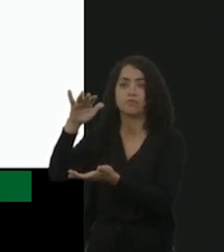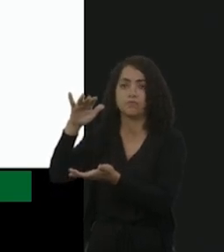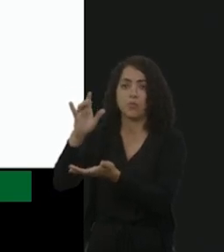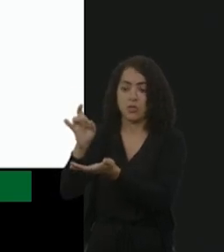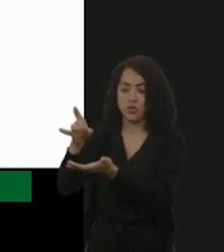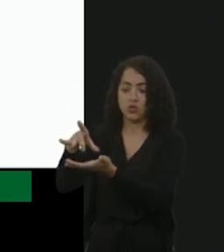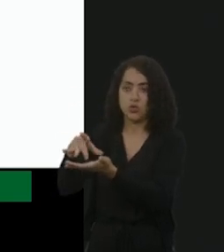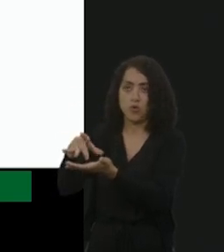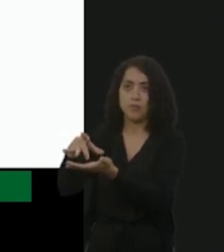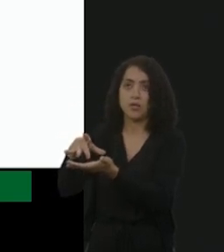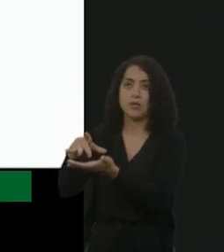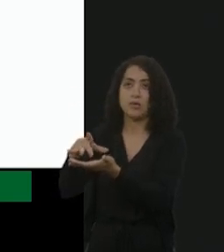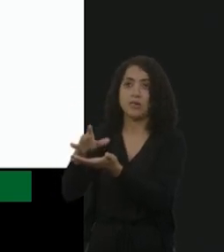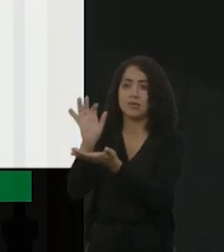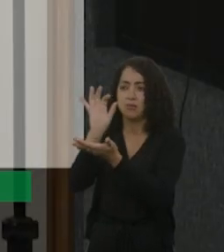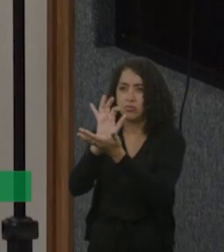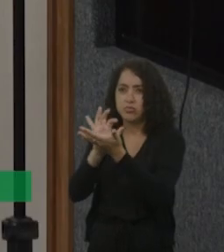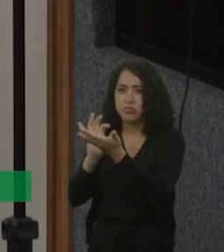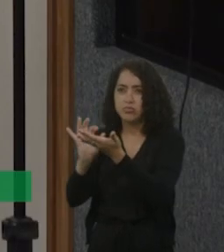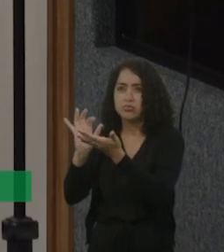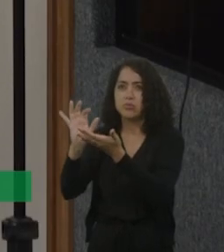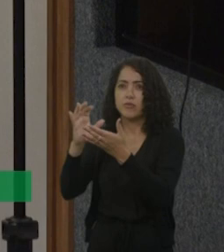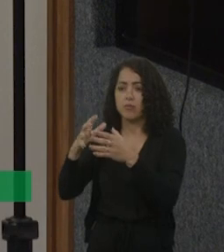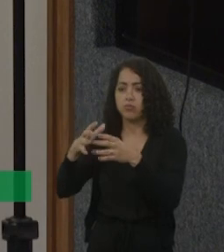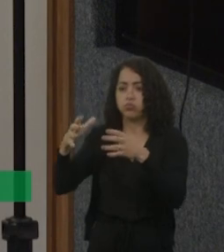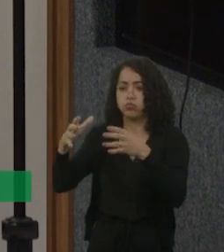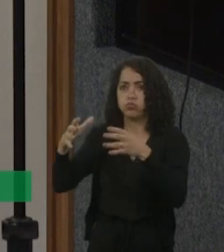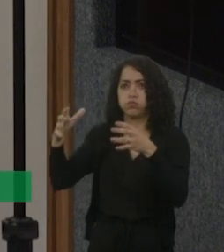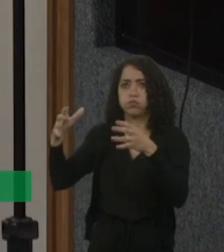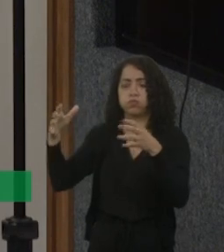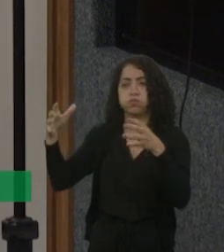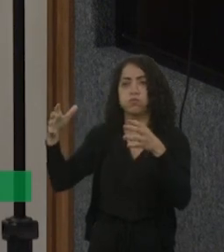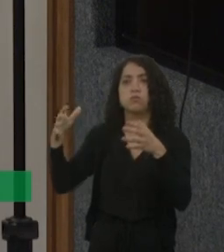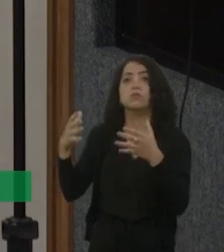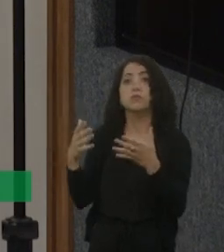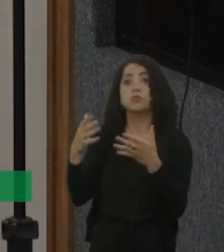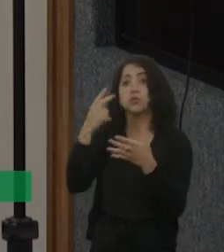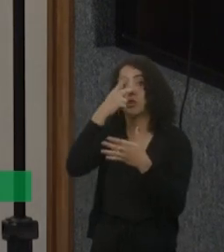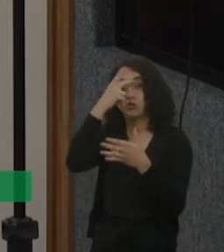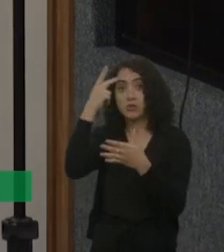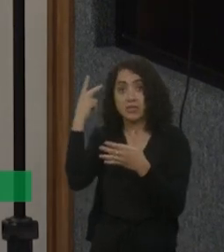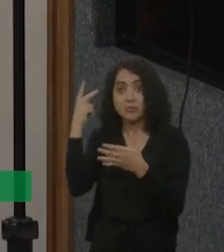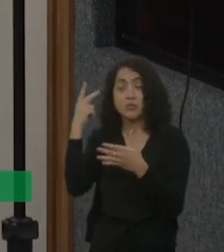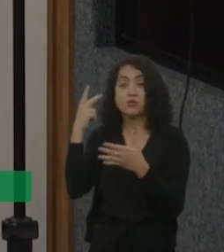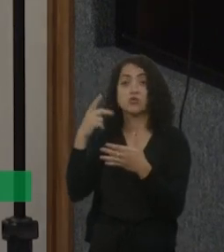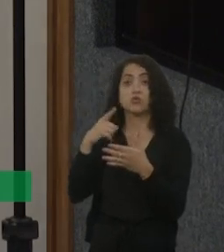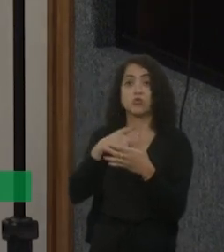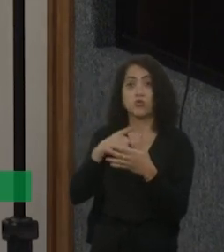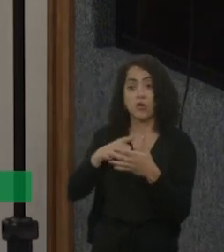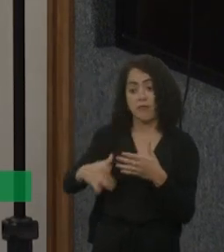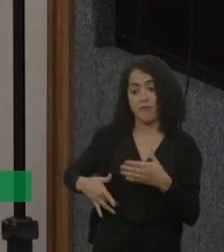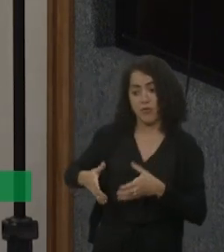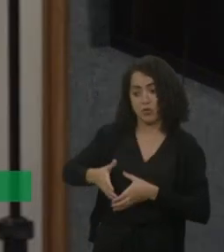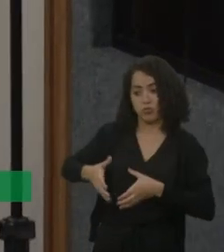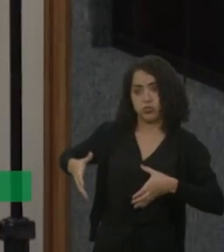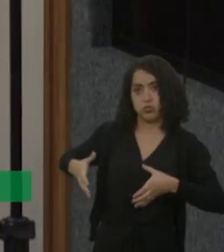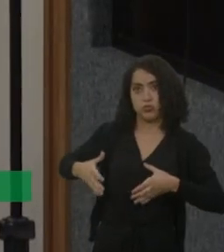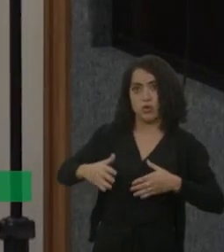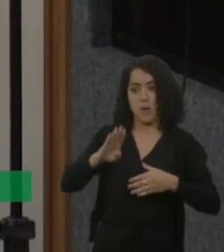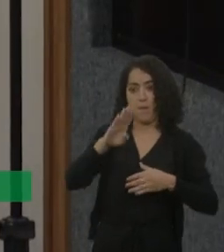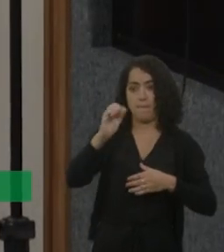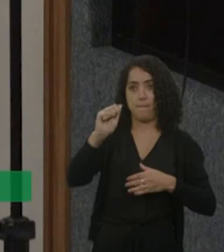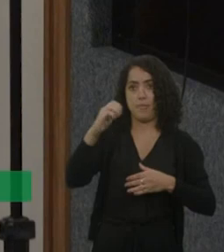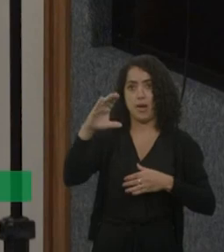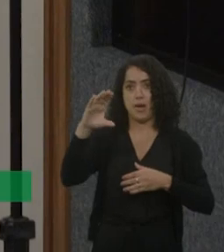esfingomielina. Então, essa célula vai entumecendo, ela vai inchando. Por isso que os pacientes com Niemann-Pick, eles têm fígado aumentado, baço aumentado.